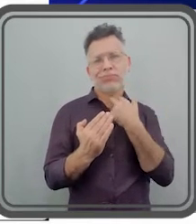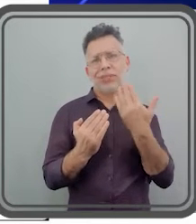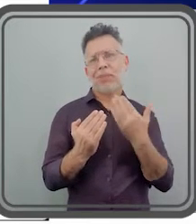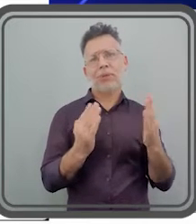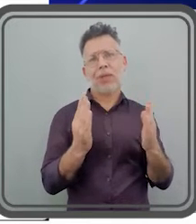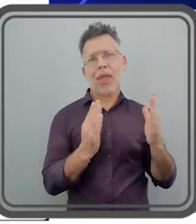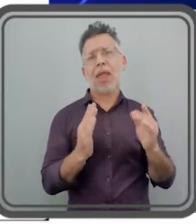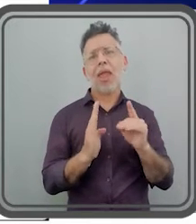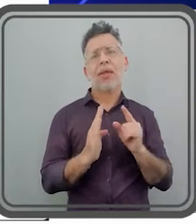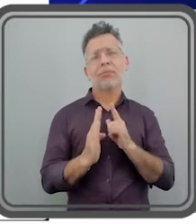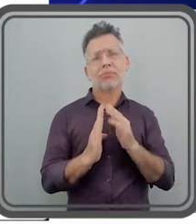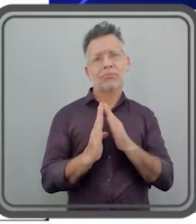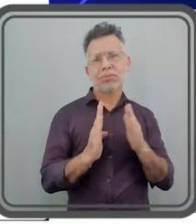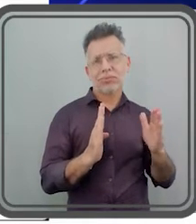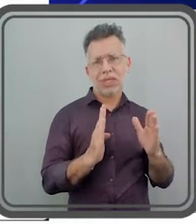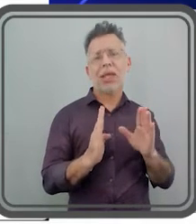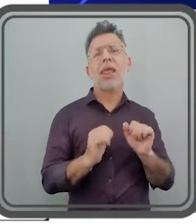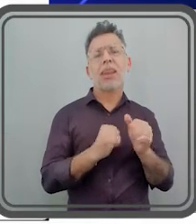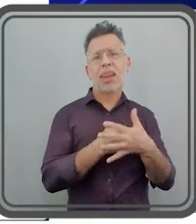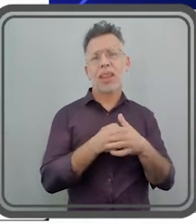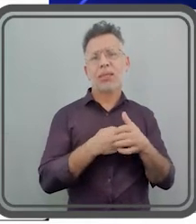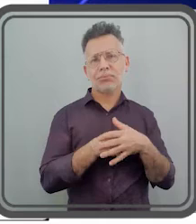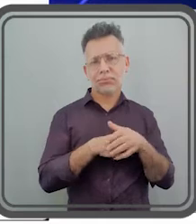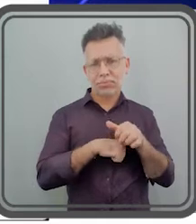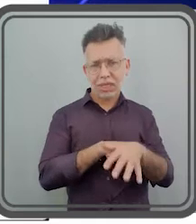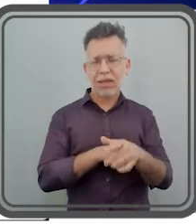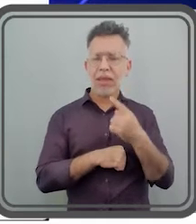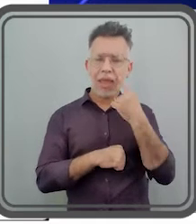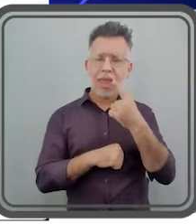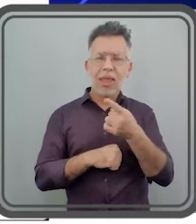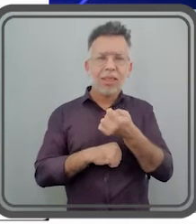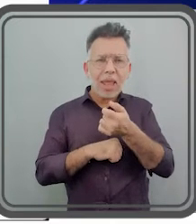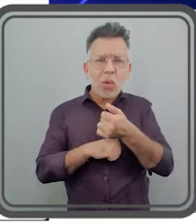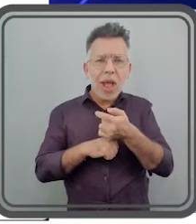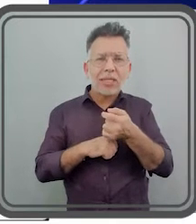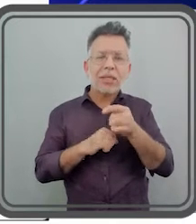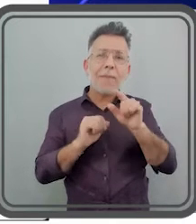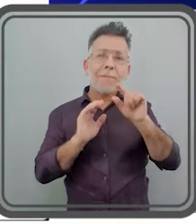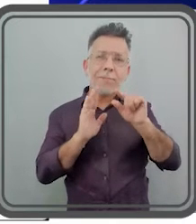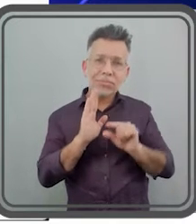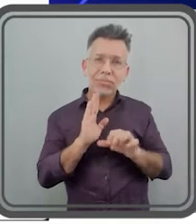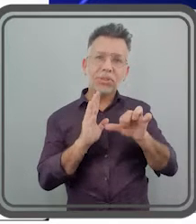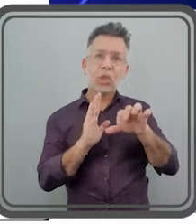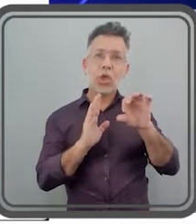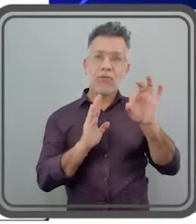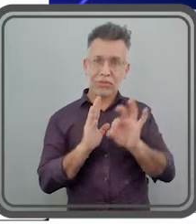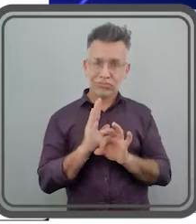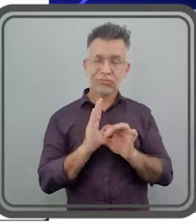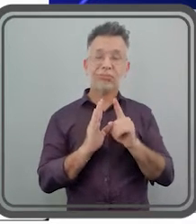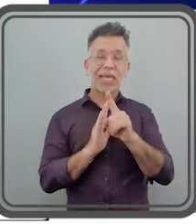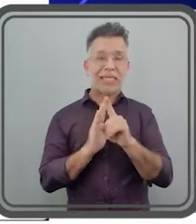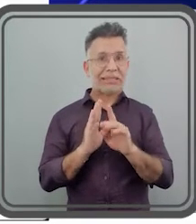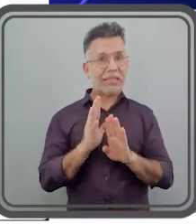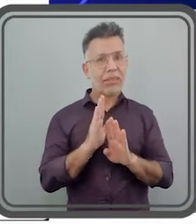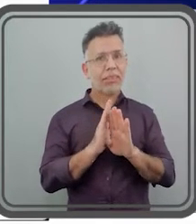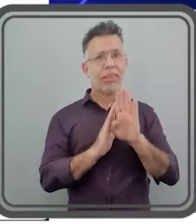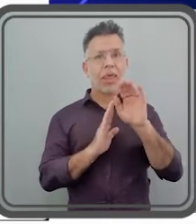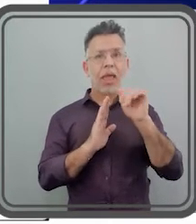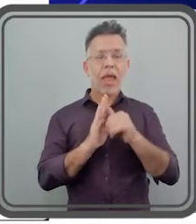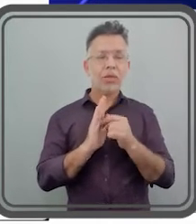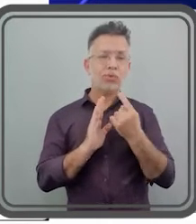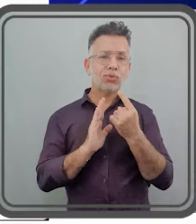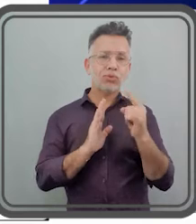prévio à anemia e consegue ver que essa operação aconteceu que a gente tava quase no menos 90 volume de busca ele está atendendo para alta